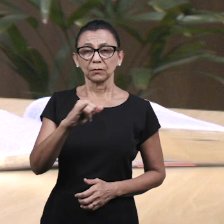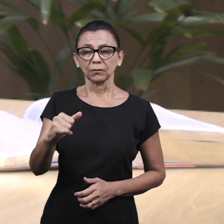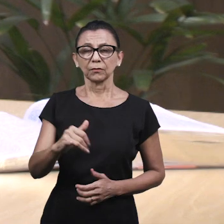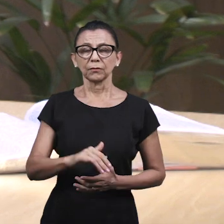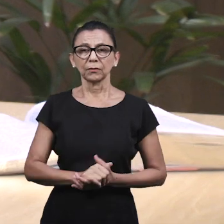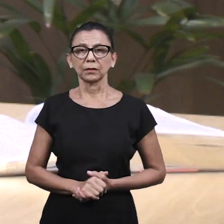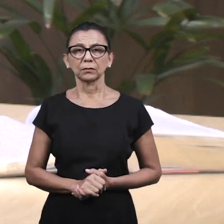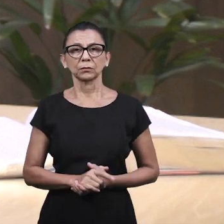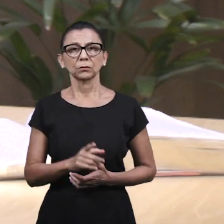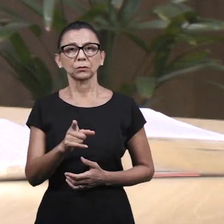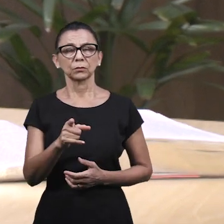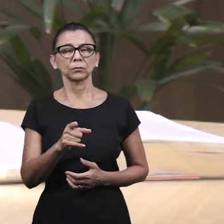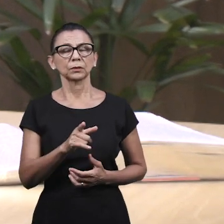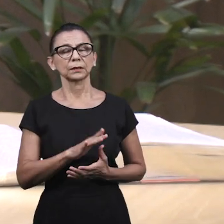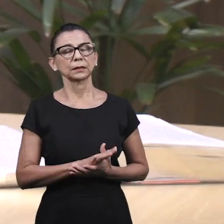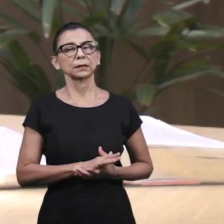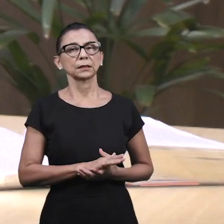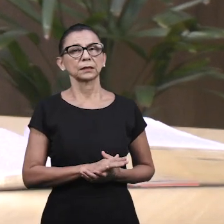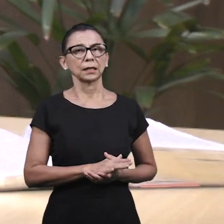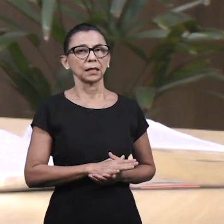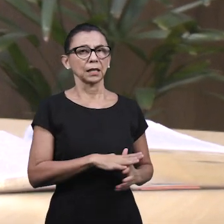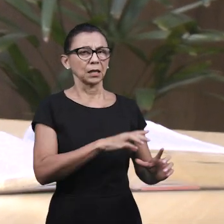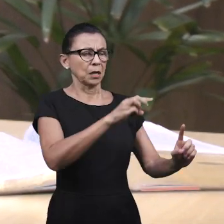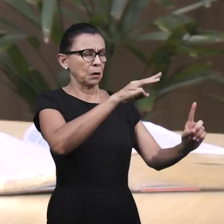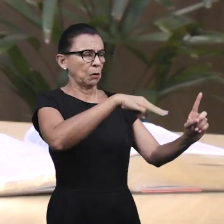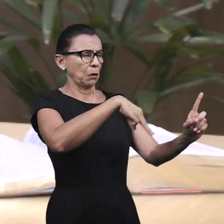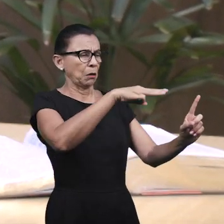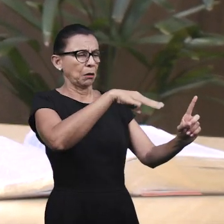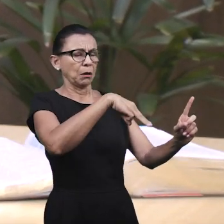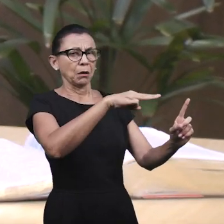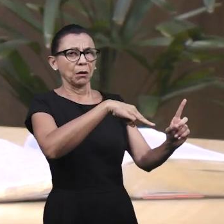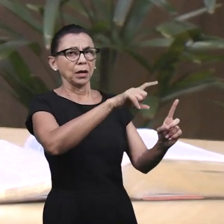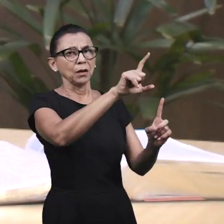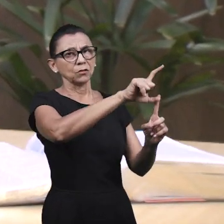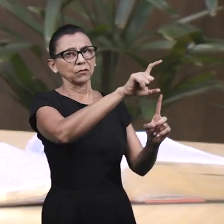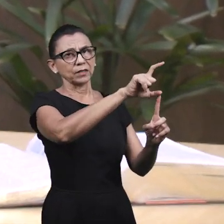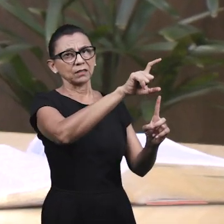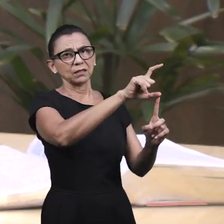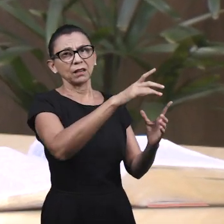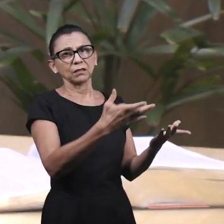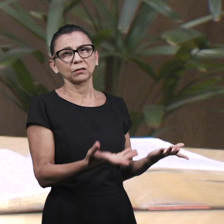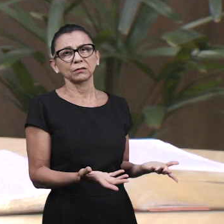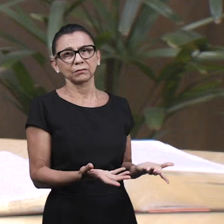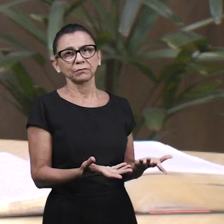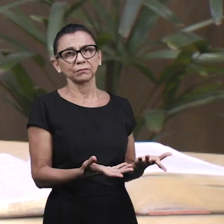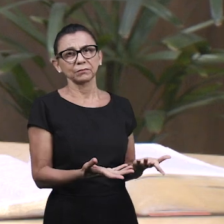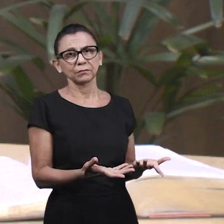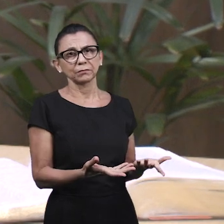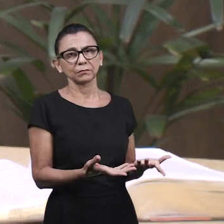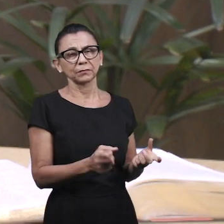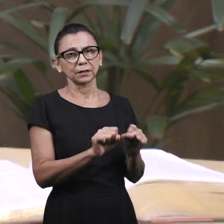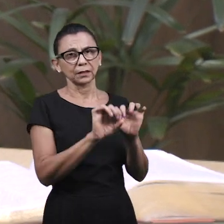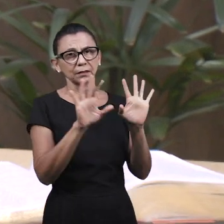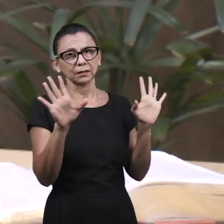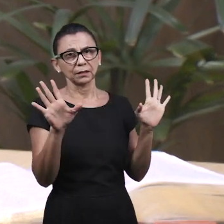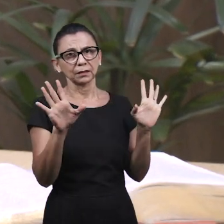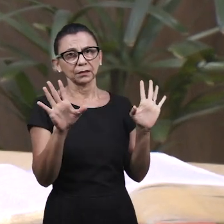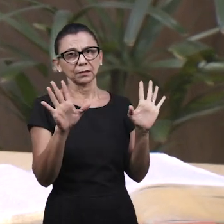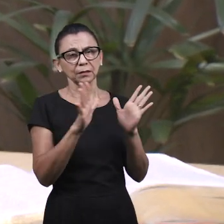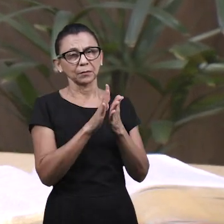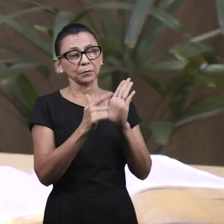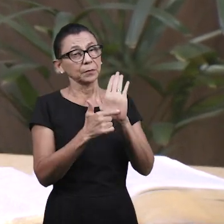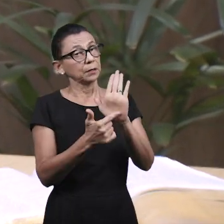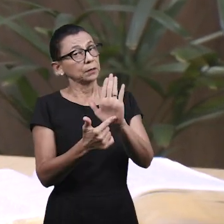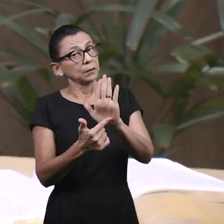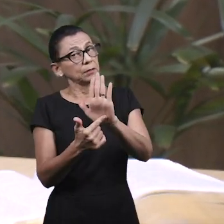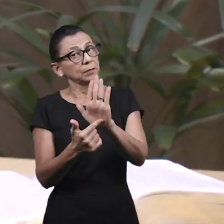quer dizer, quando você faz um culto na presença do ídolo, você está cultuando o adversário, o inimigo, tá? É claro isso, é claro. Então, eu volto a falar, isso é Bíblia,